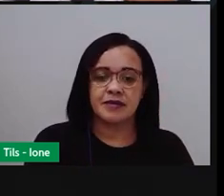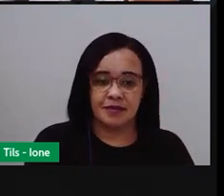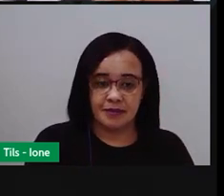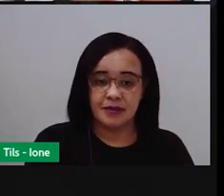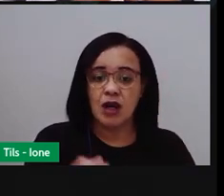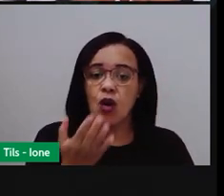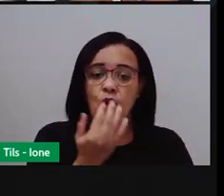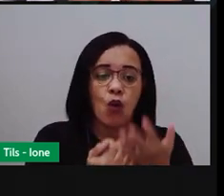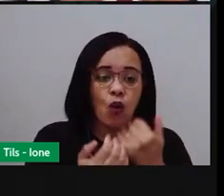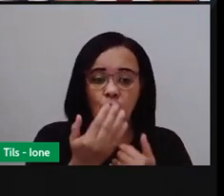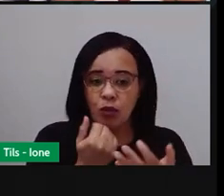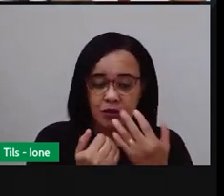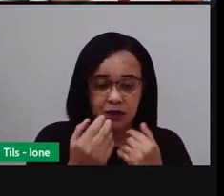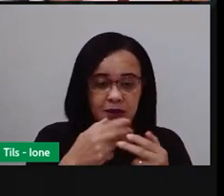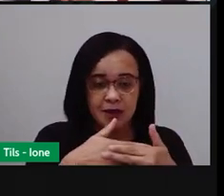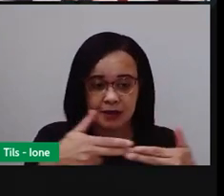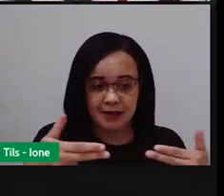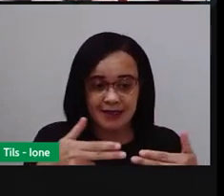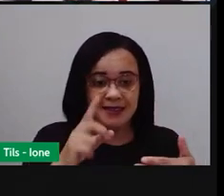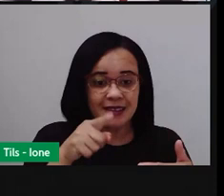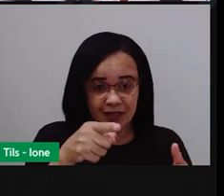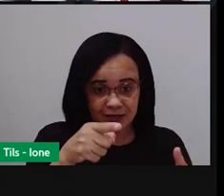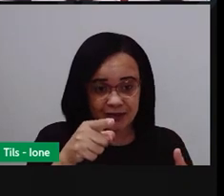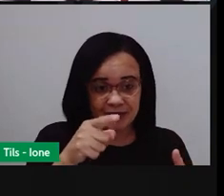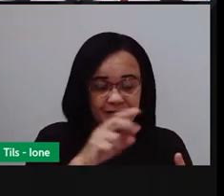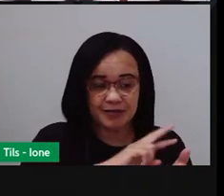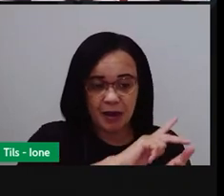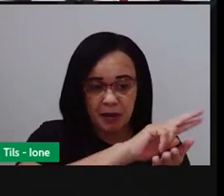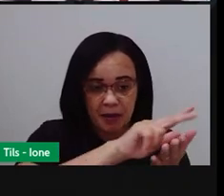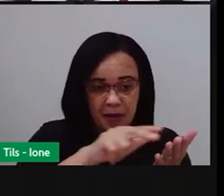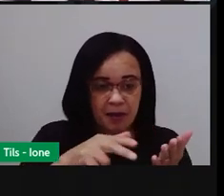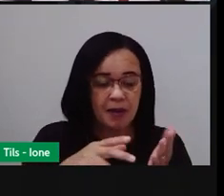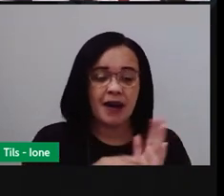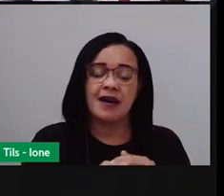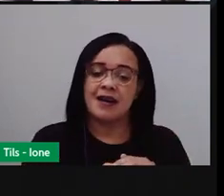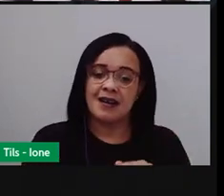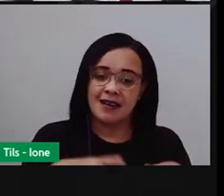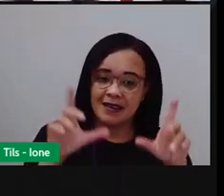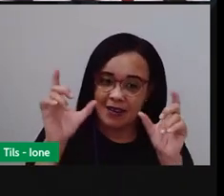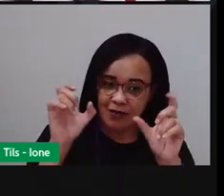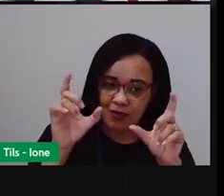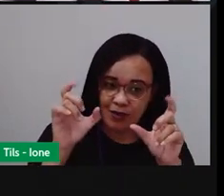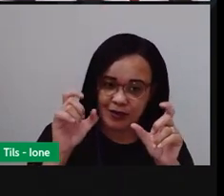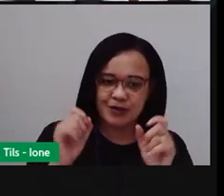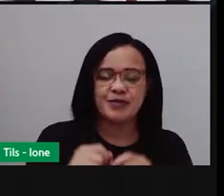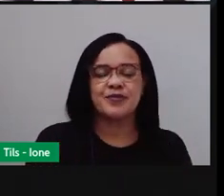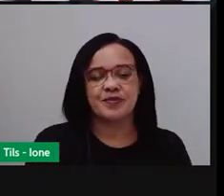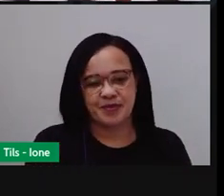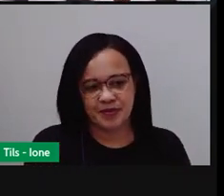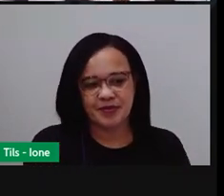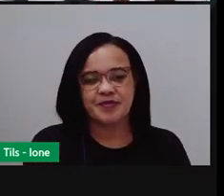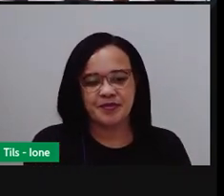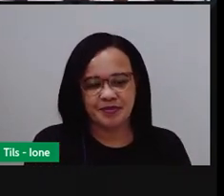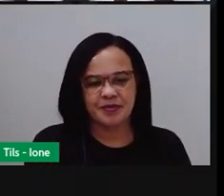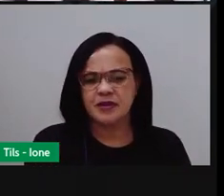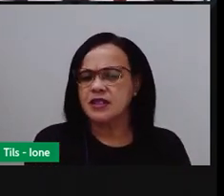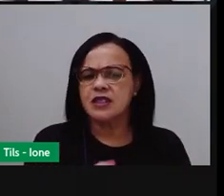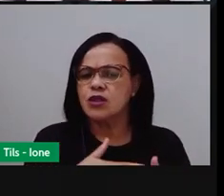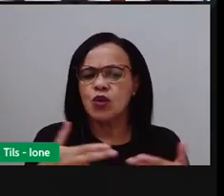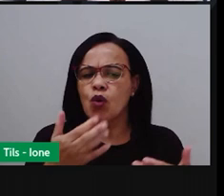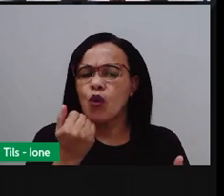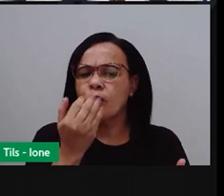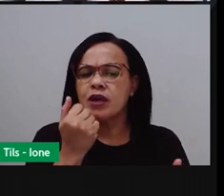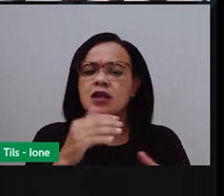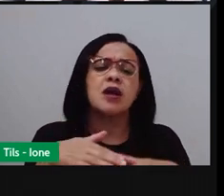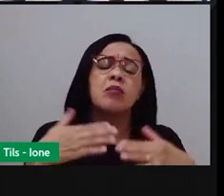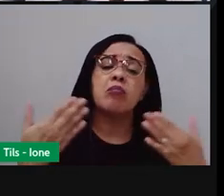dessas comidas que estão aparecendo aqui na imagem. Quais são esses nomes, né? Que comidas são essas que estão